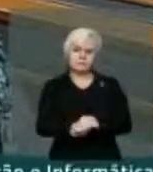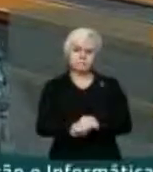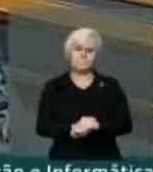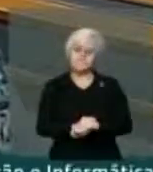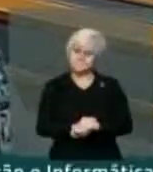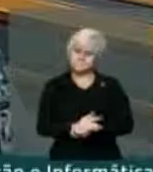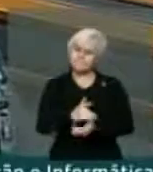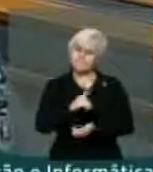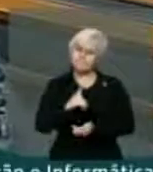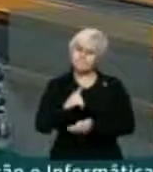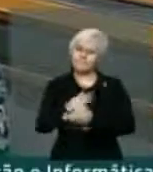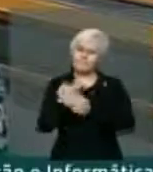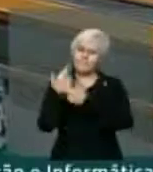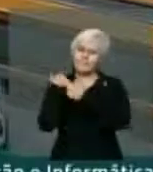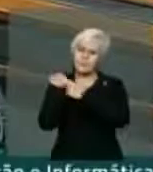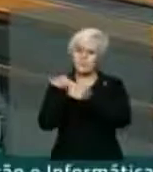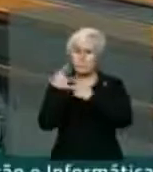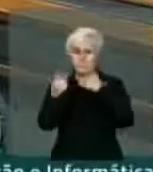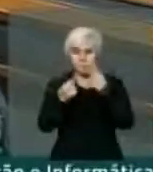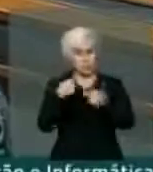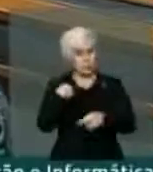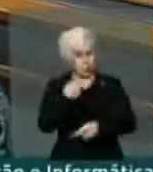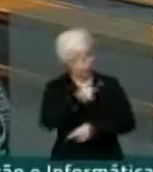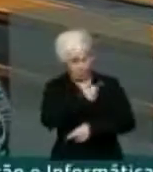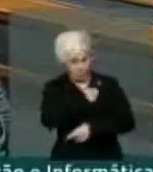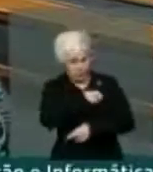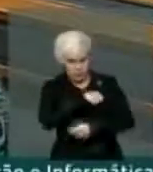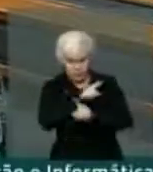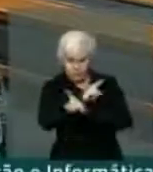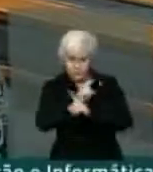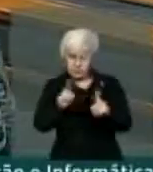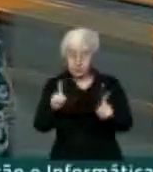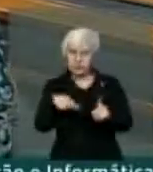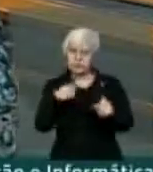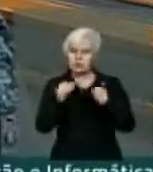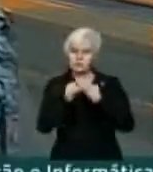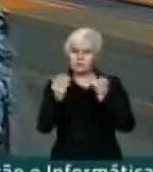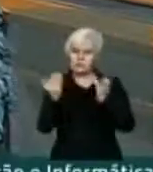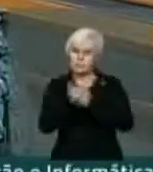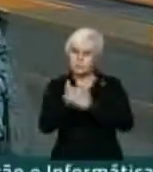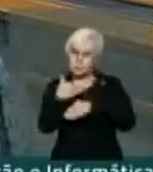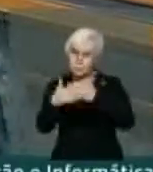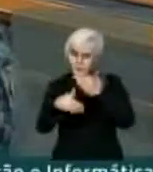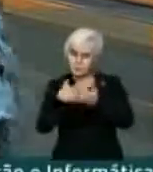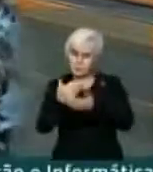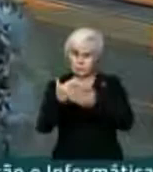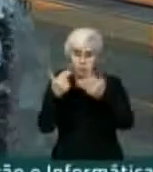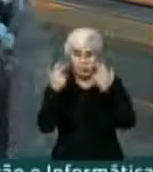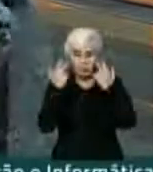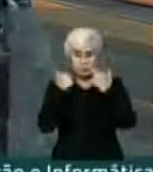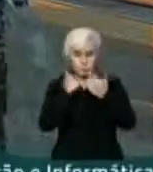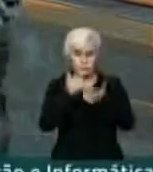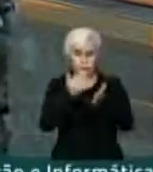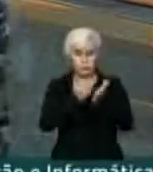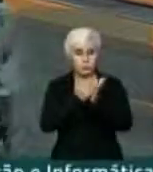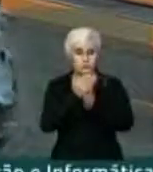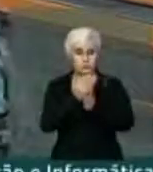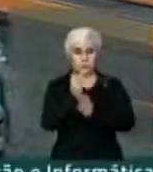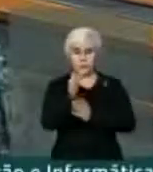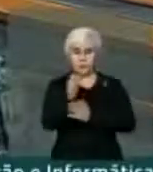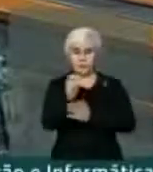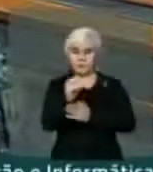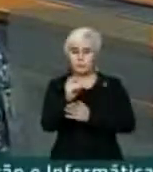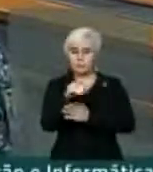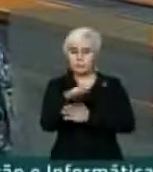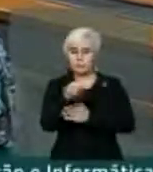a responsabilidade de dizer, olha, nós não fiscalizamos. Nós fazemos um processo formal, né? Depende do parecer